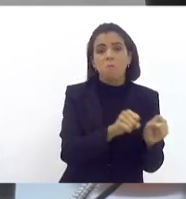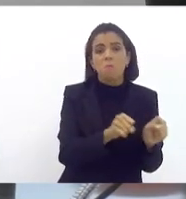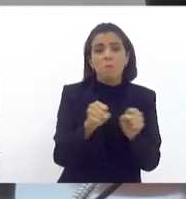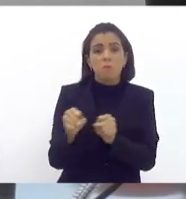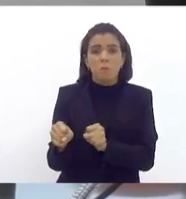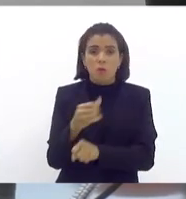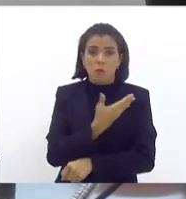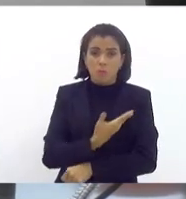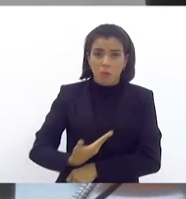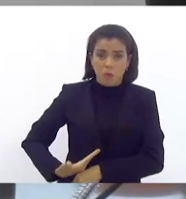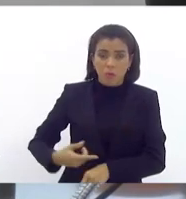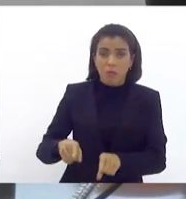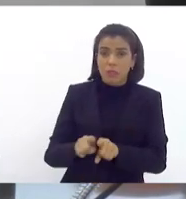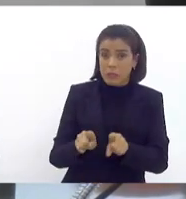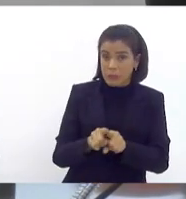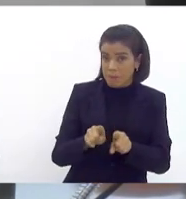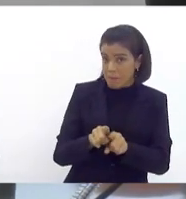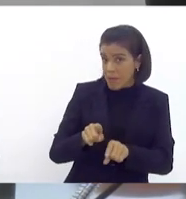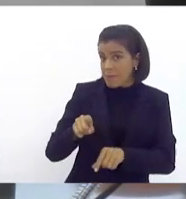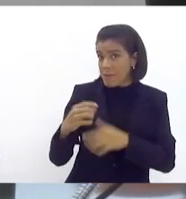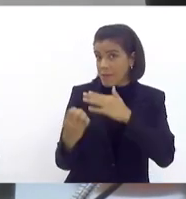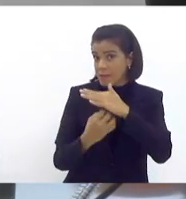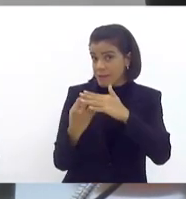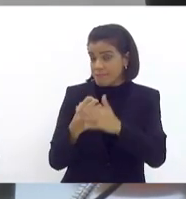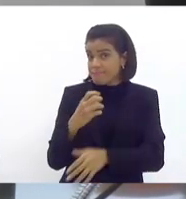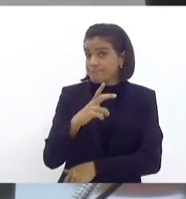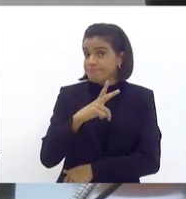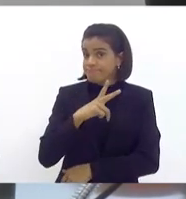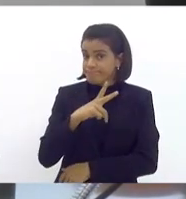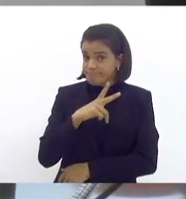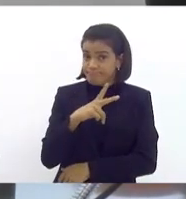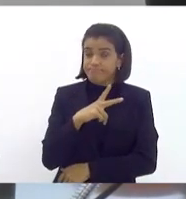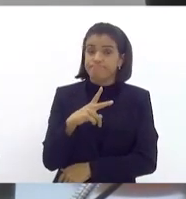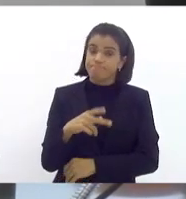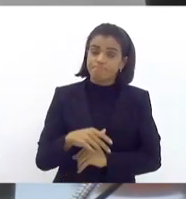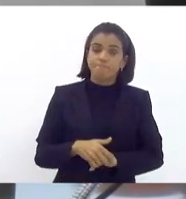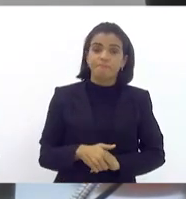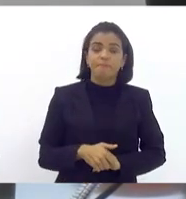para entidades privadas. Grandes geradores que podem